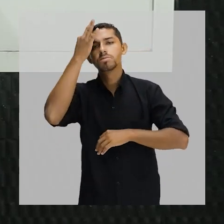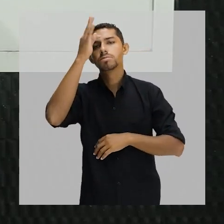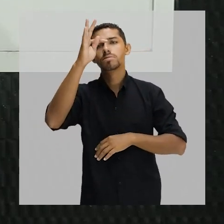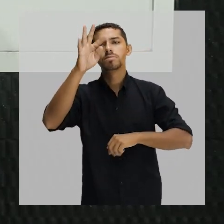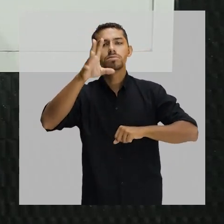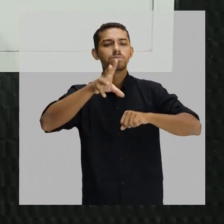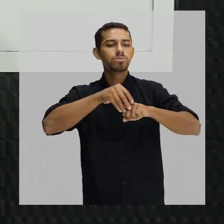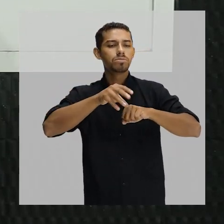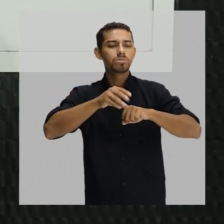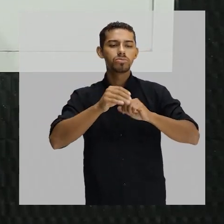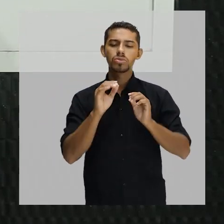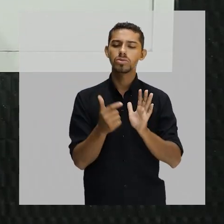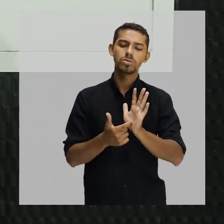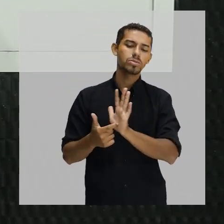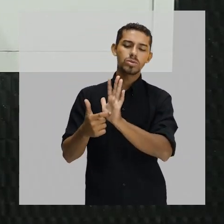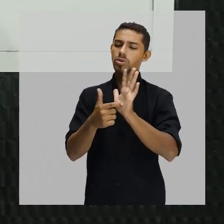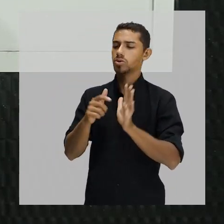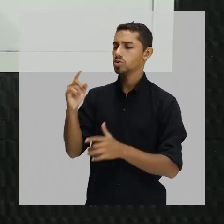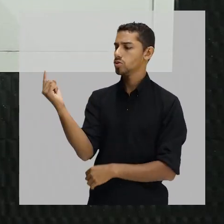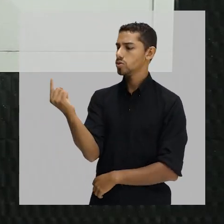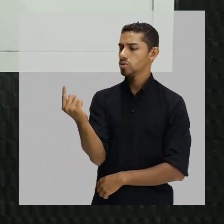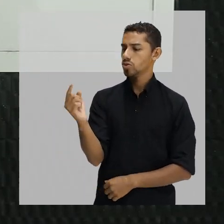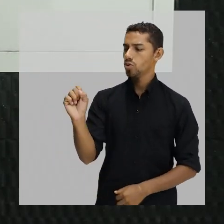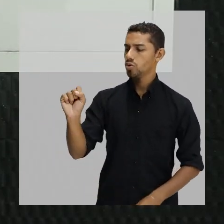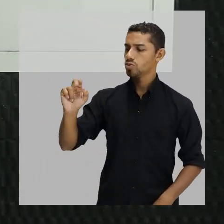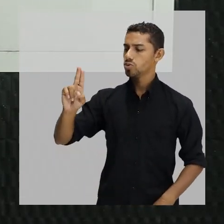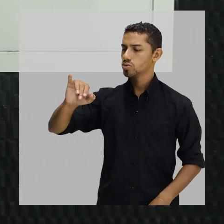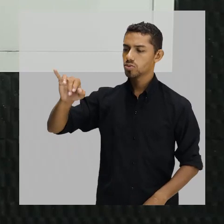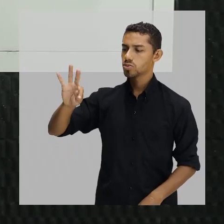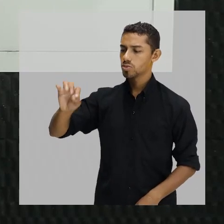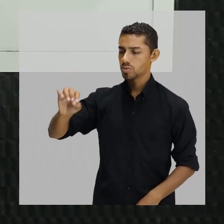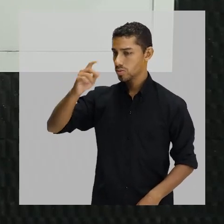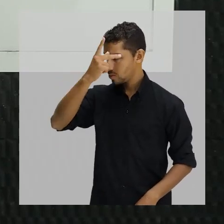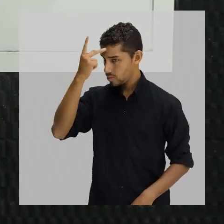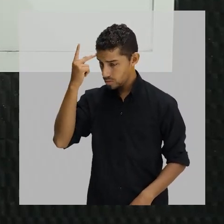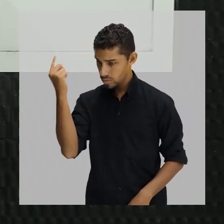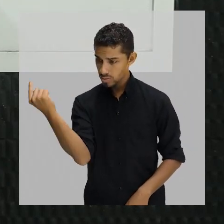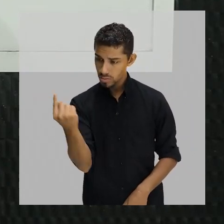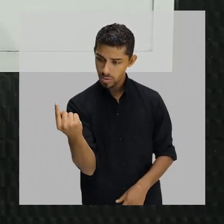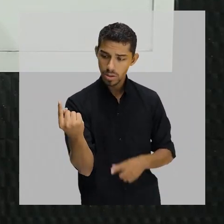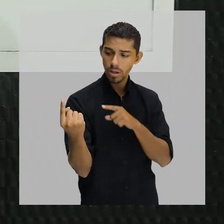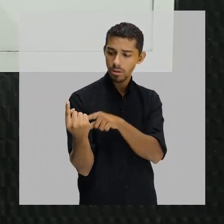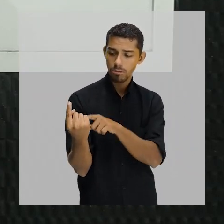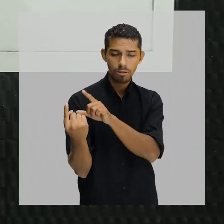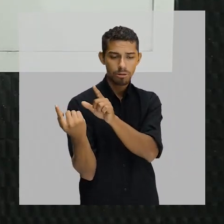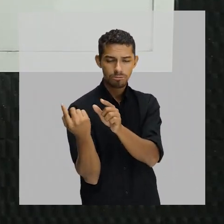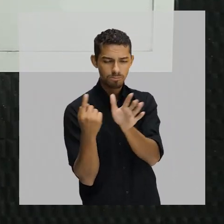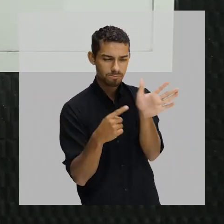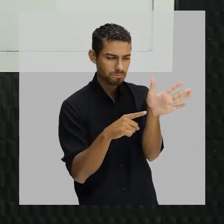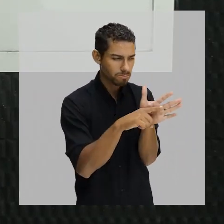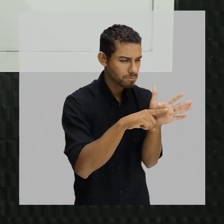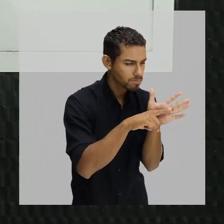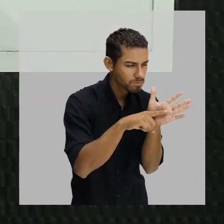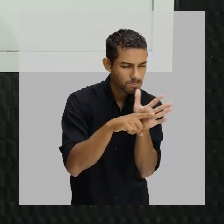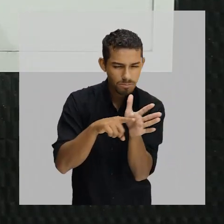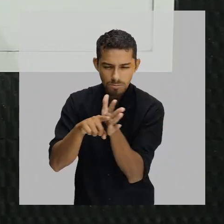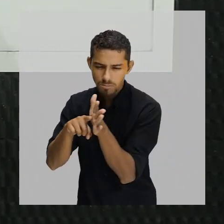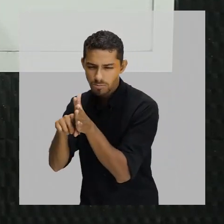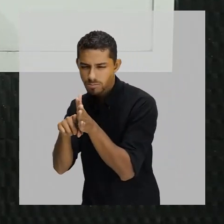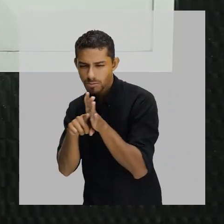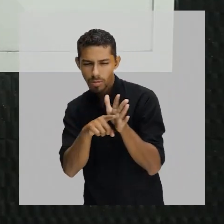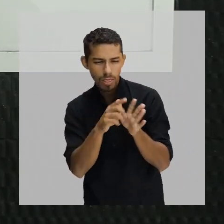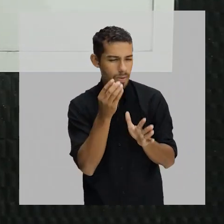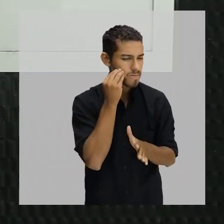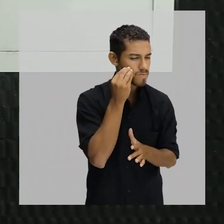você apresenta um sujeito e este sujeito ele vai se debruçar, ele vai investigar, ele vai